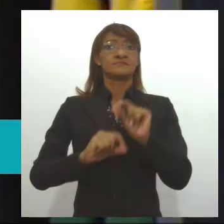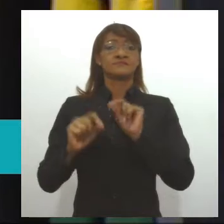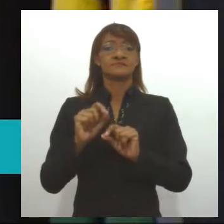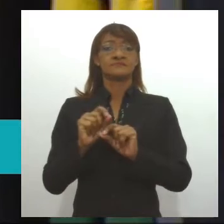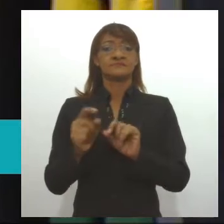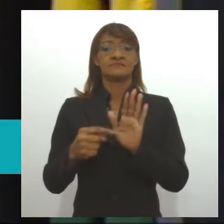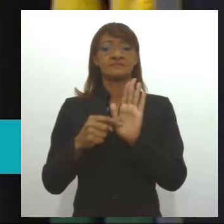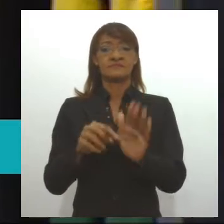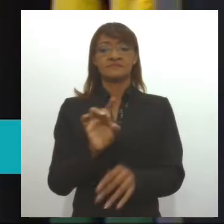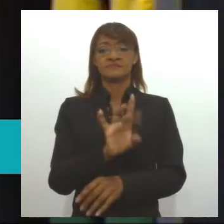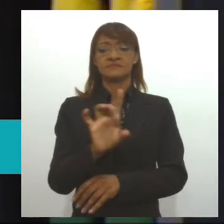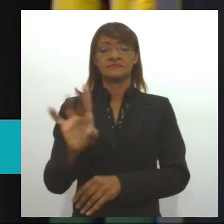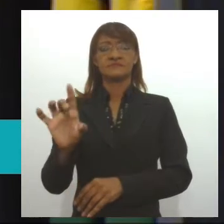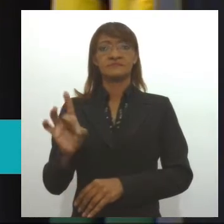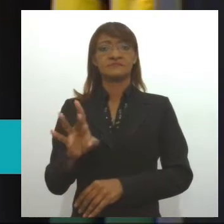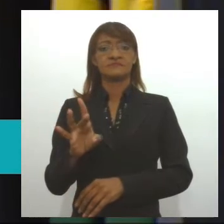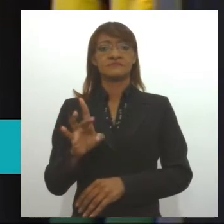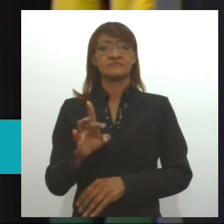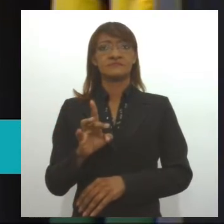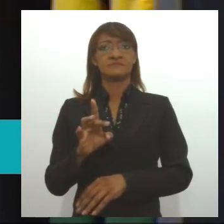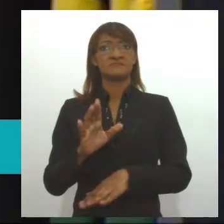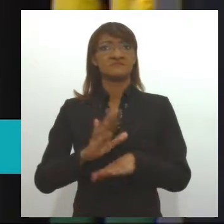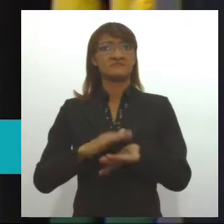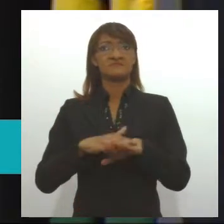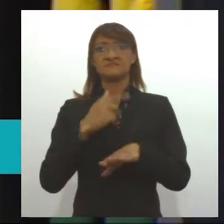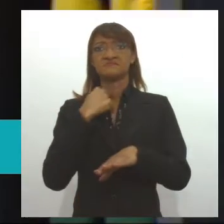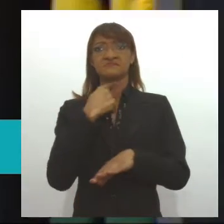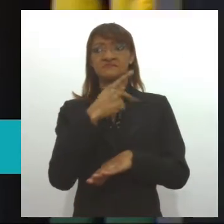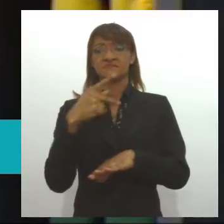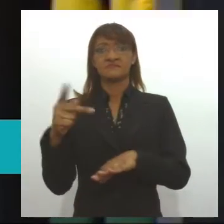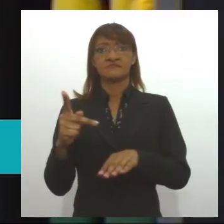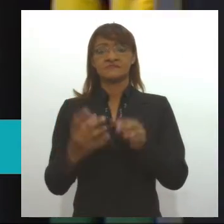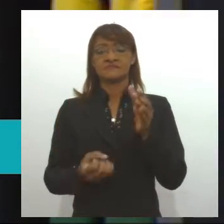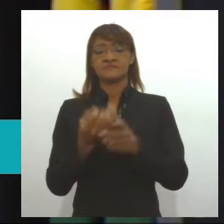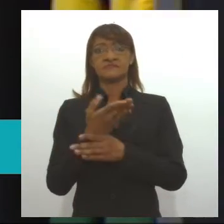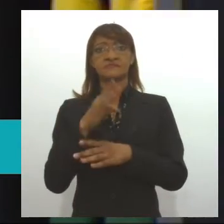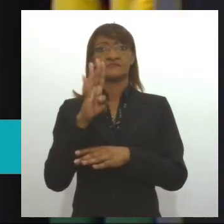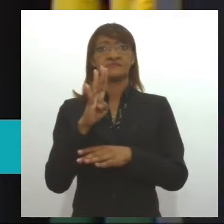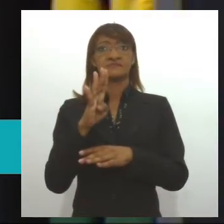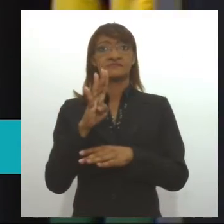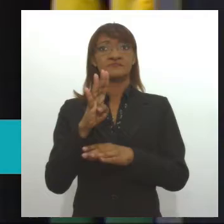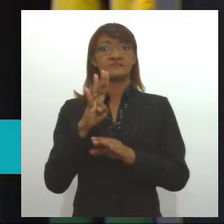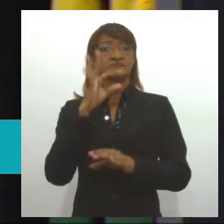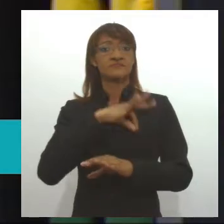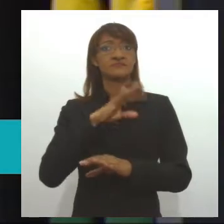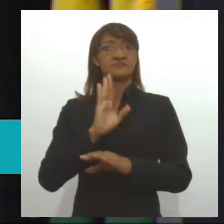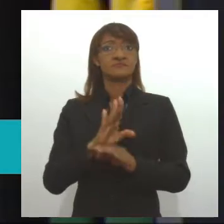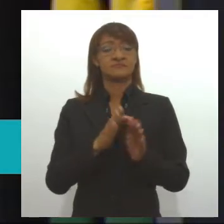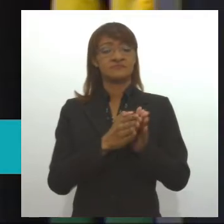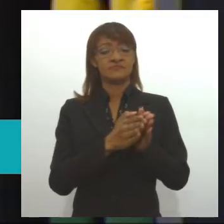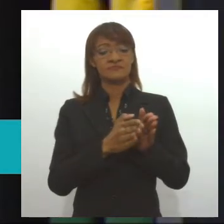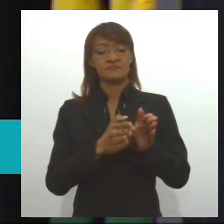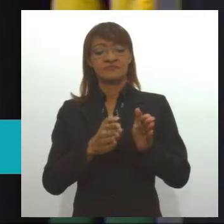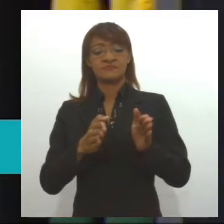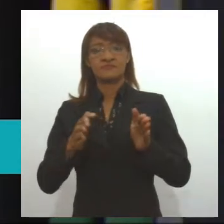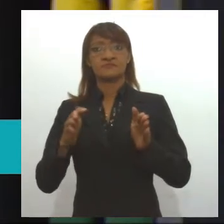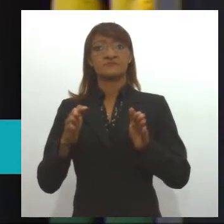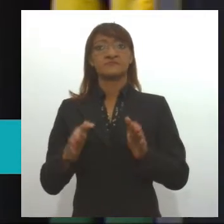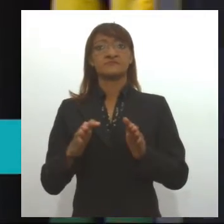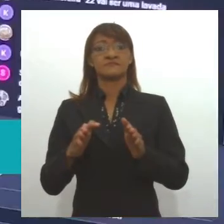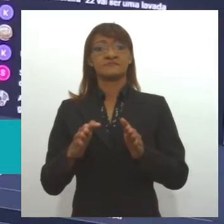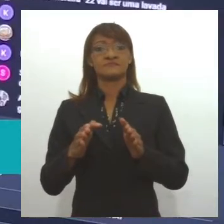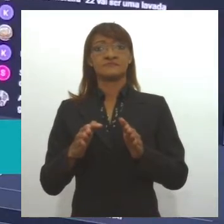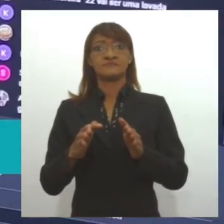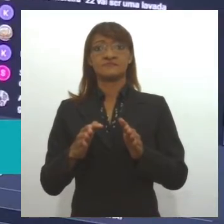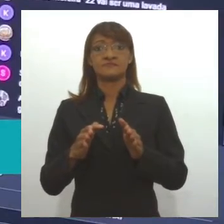um criava a sua parcela indenizatória. E isso foi criando ao longo do tempo os famosos